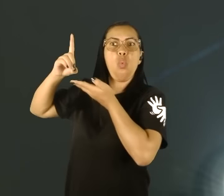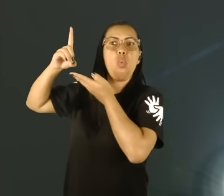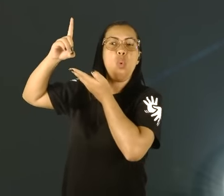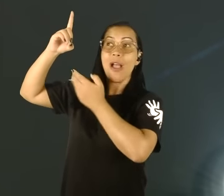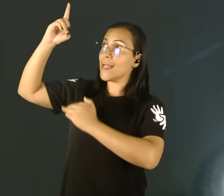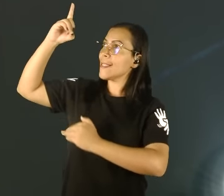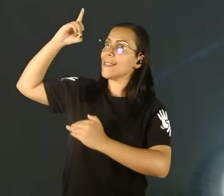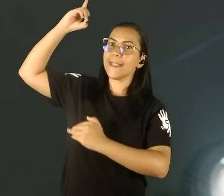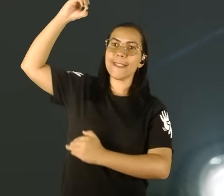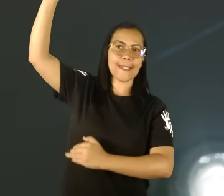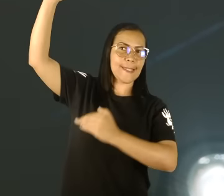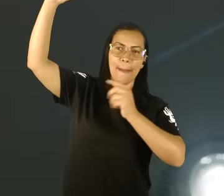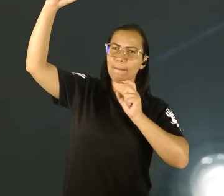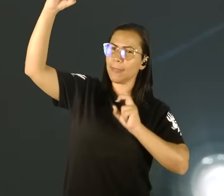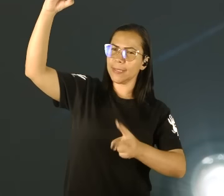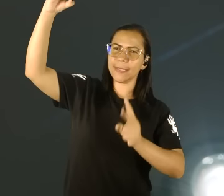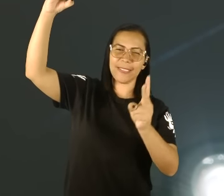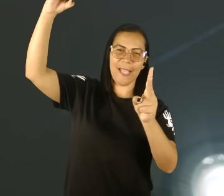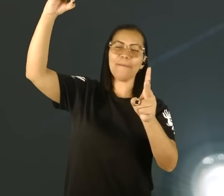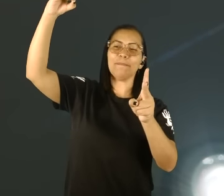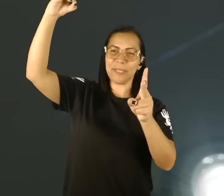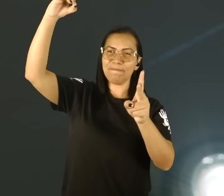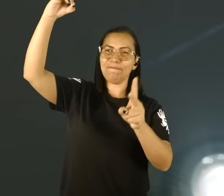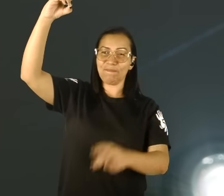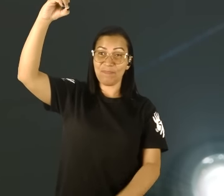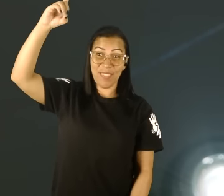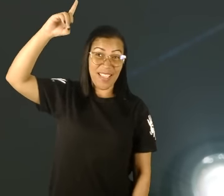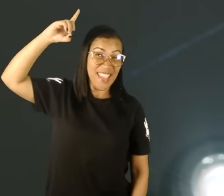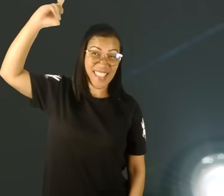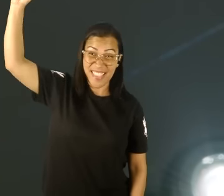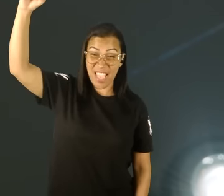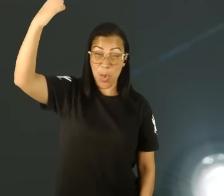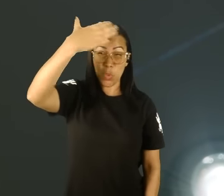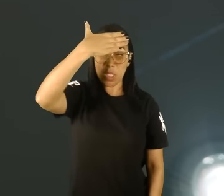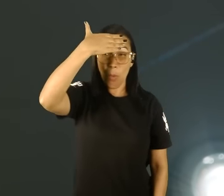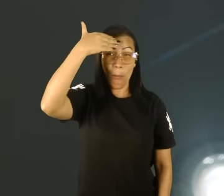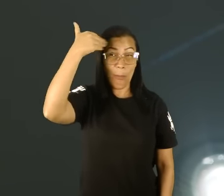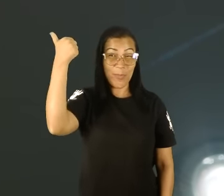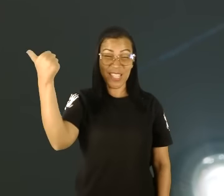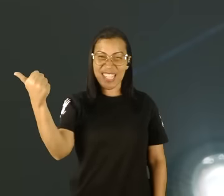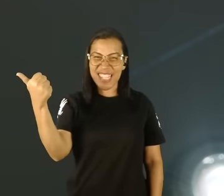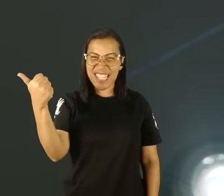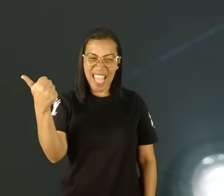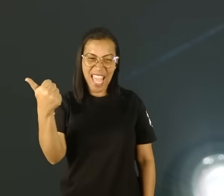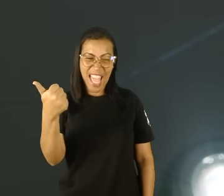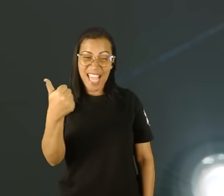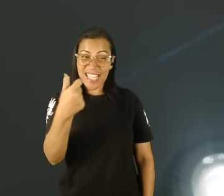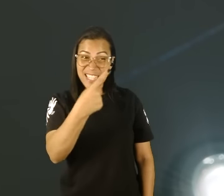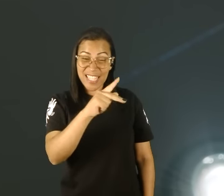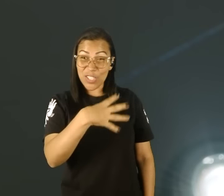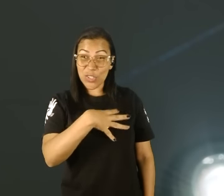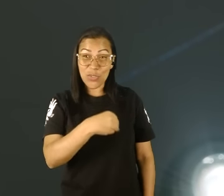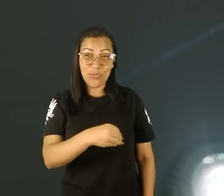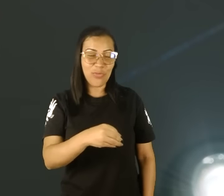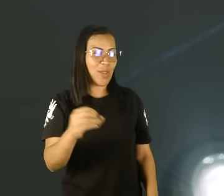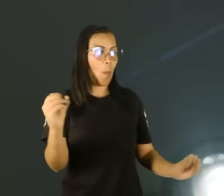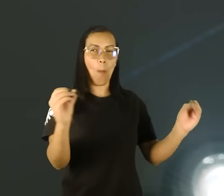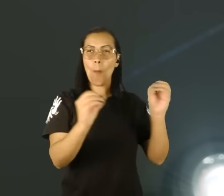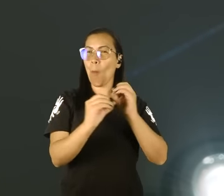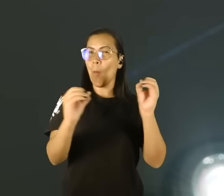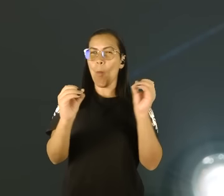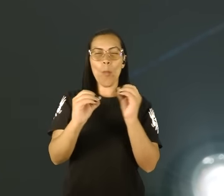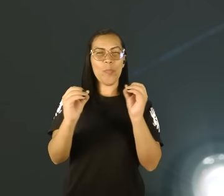Mas sabe o que me consola? Deus não esquece de nenhum dos seus filhos na tribulação. Deus vai atrás de Jacó, e quando ele vai atrás de Jacó, ele